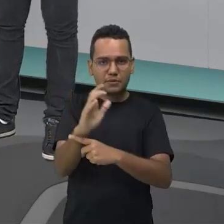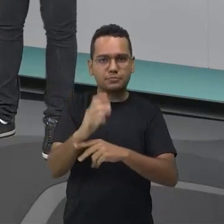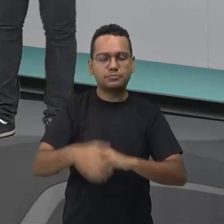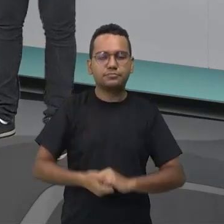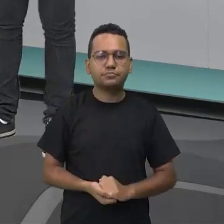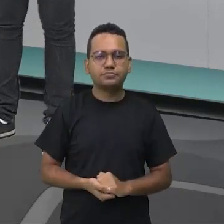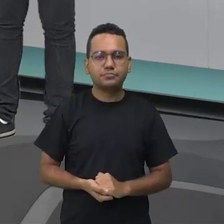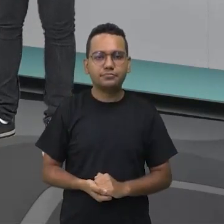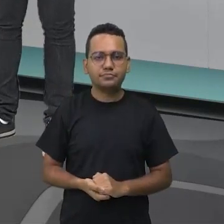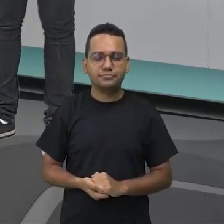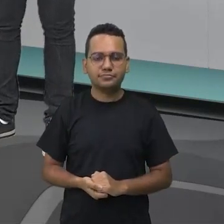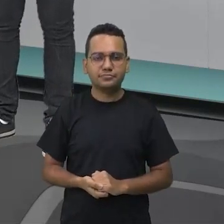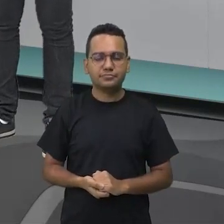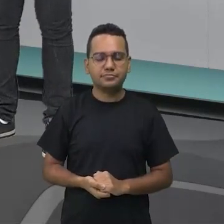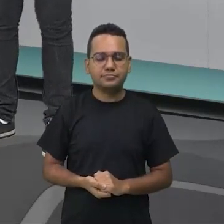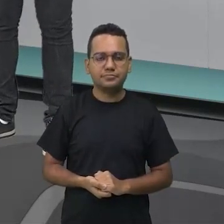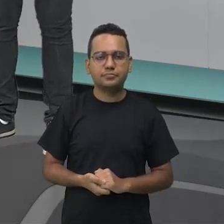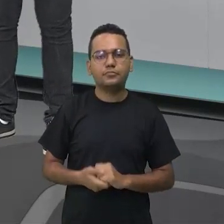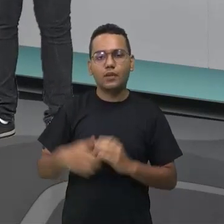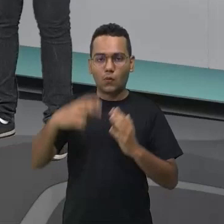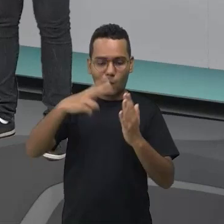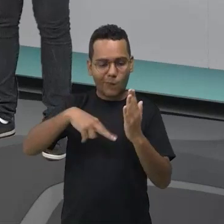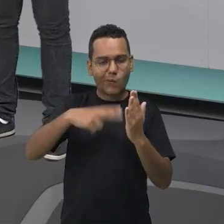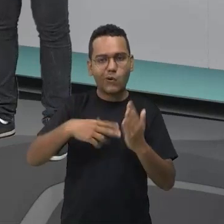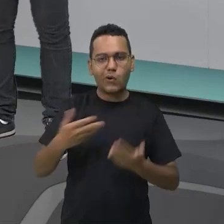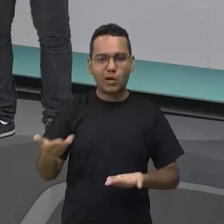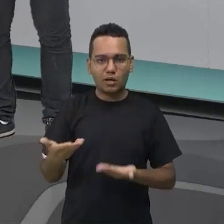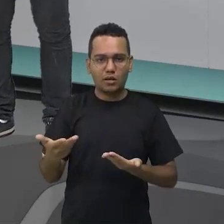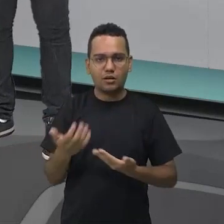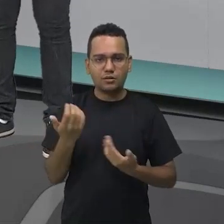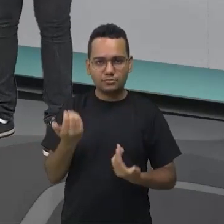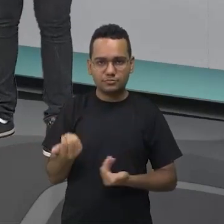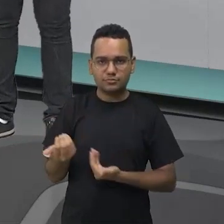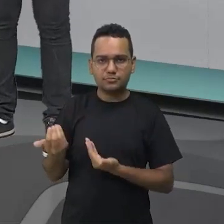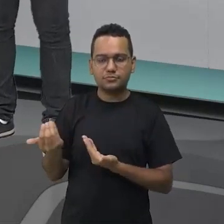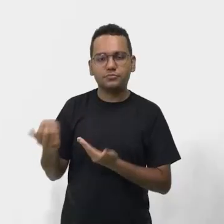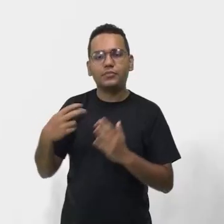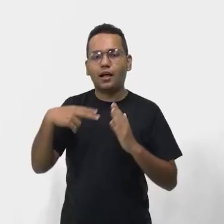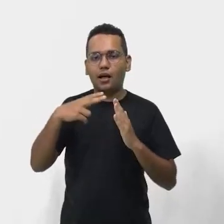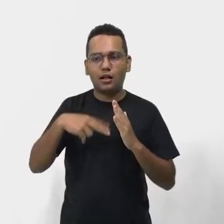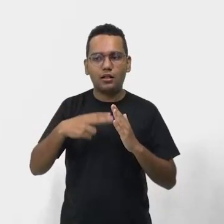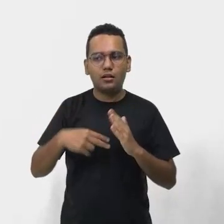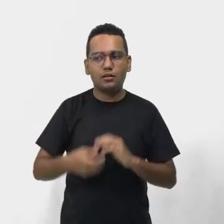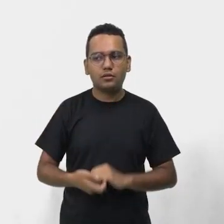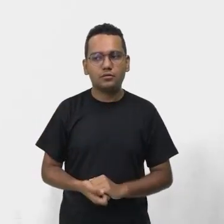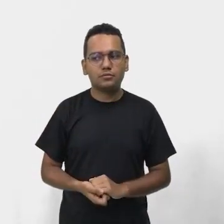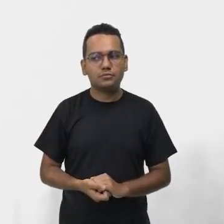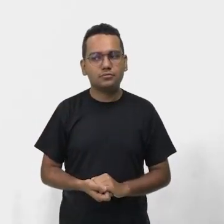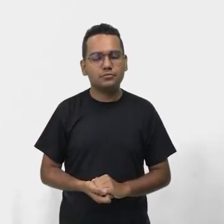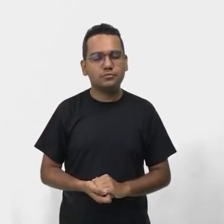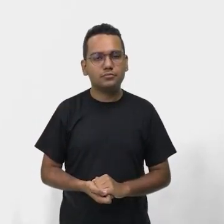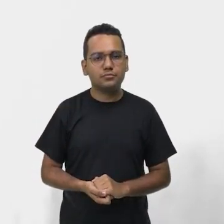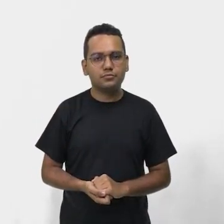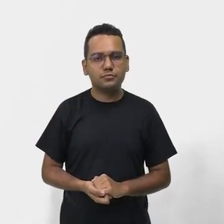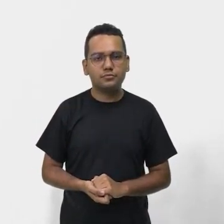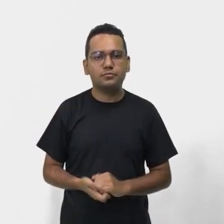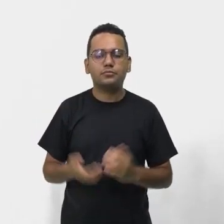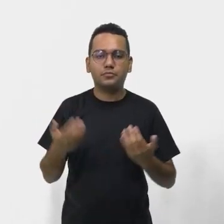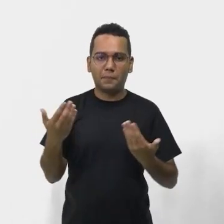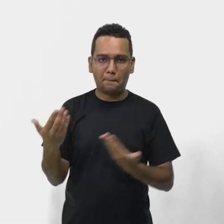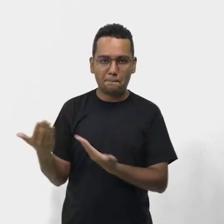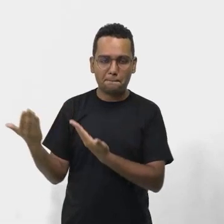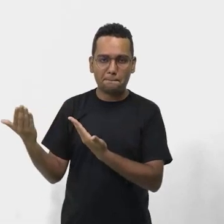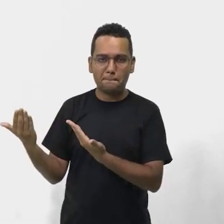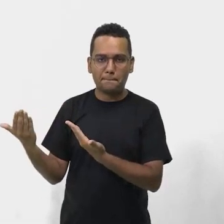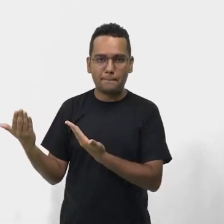texto agora no início, ok? Então vamos colocar aí em cartela para que a gente possa fazer a leitura de forma clara. Então temos aí o